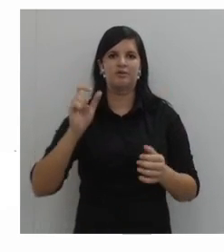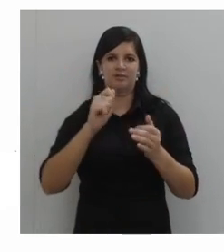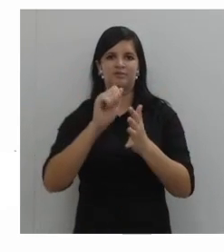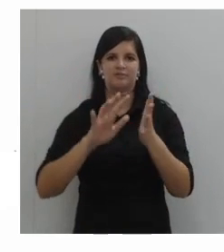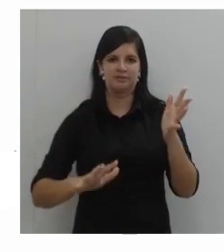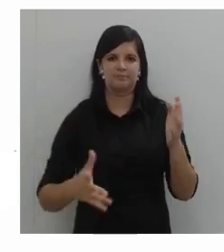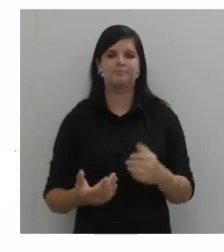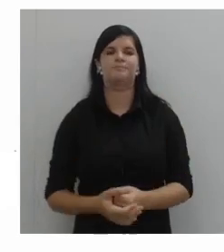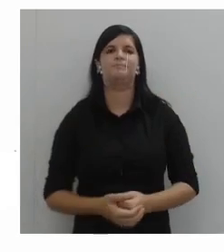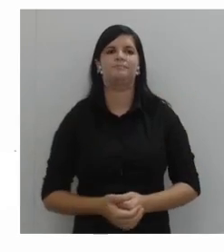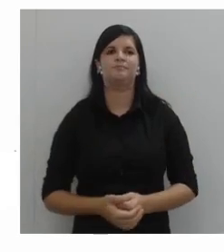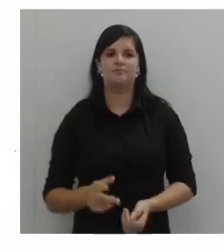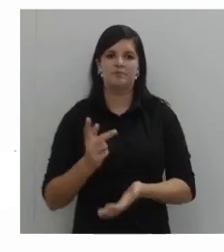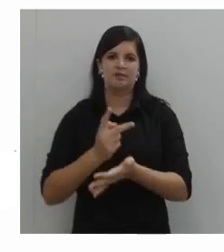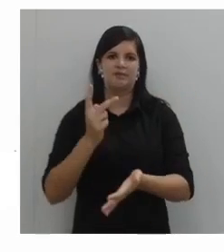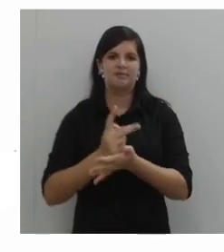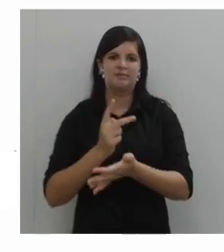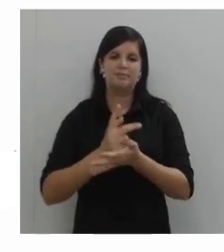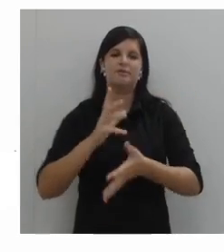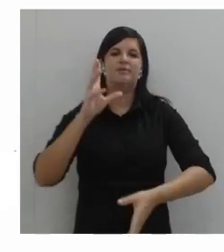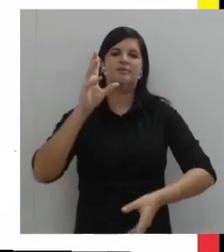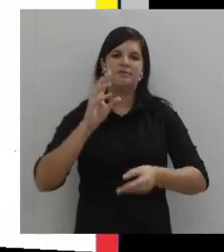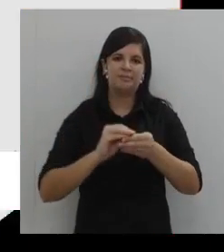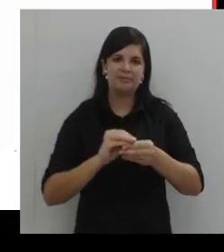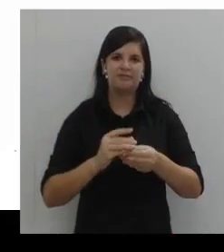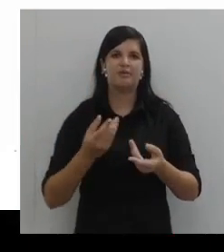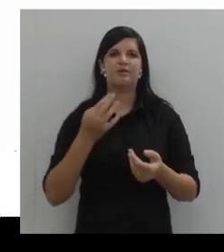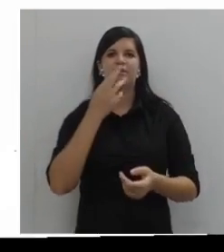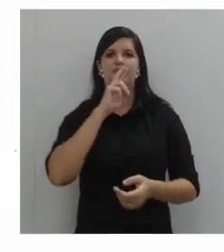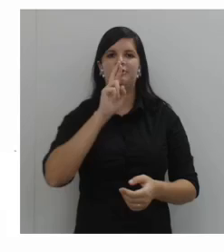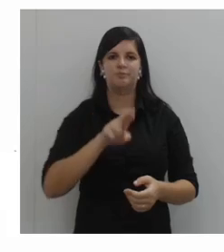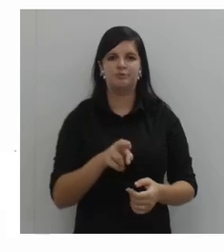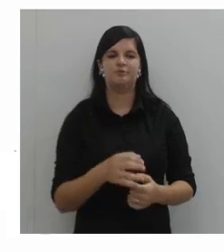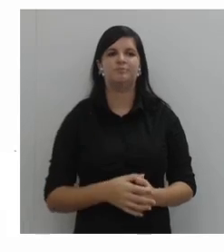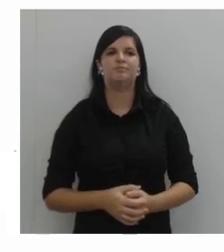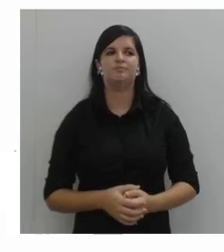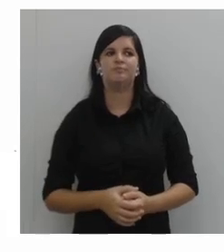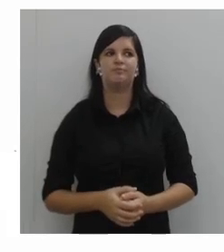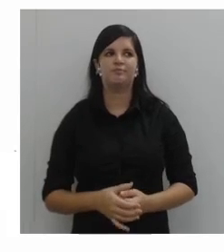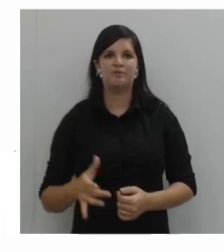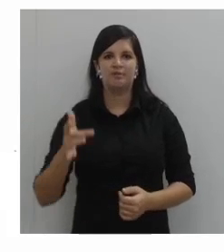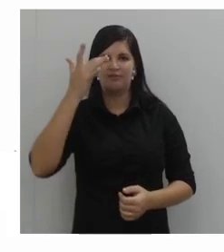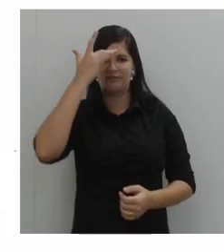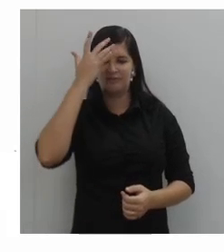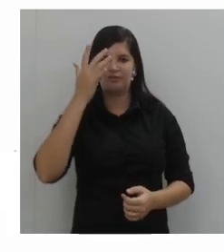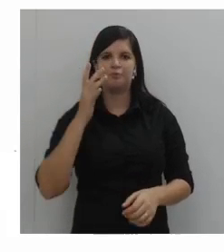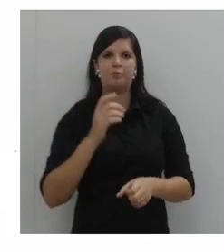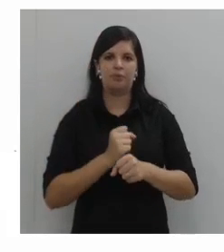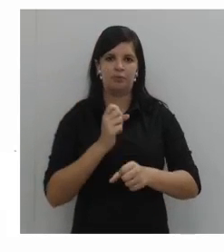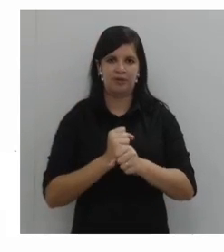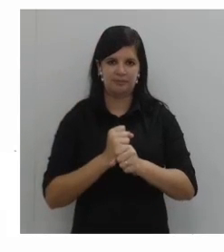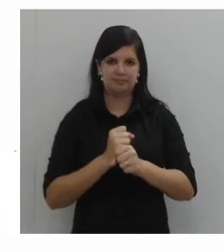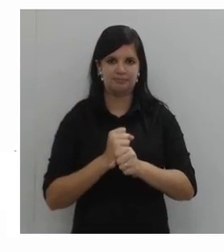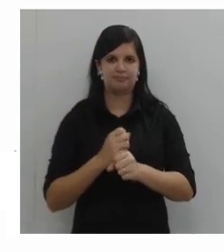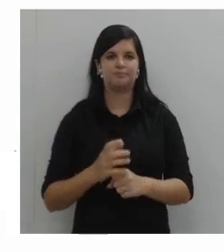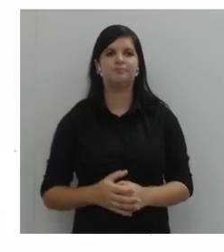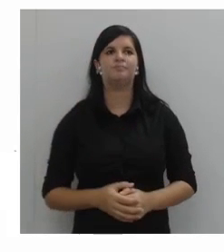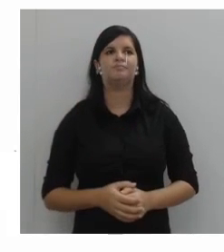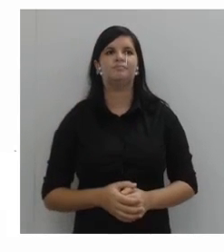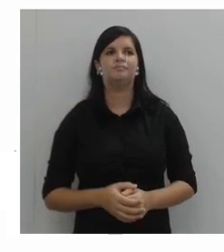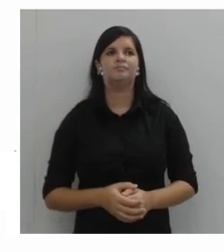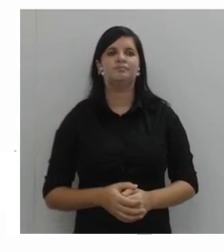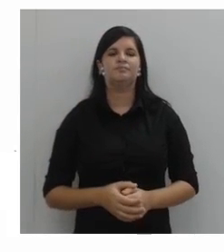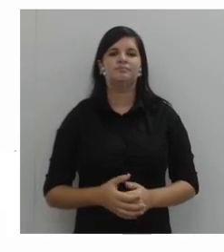que possível, eu vou estar simplificando aqui os resultados para facilitar as contas para a gente. Então, Mais